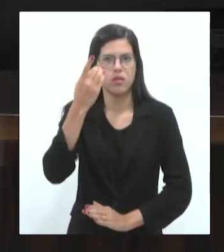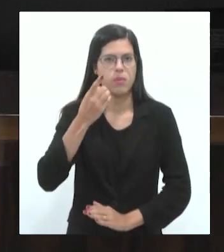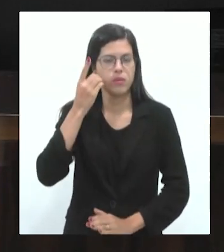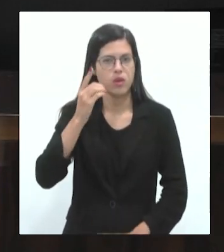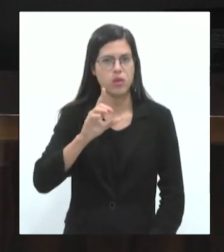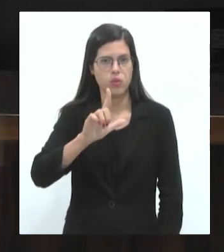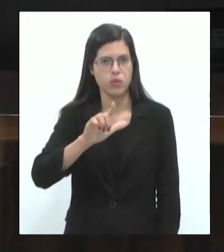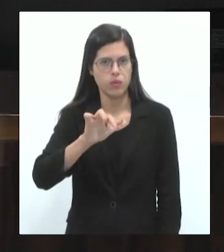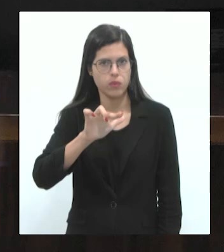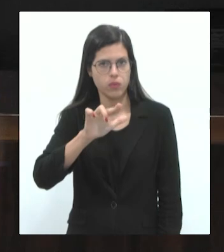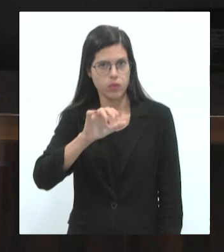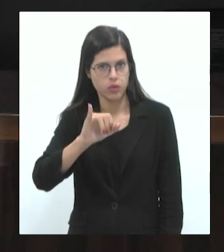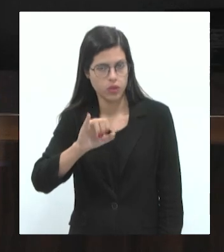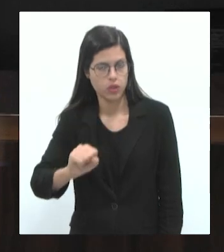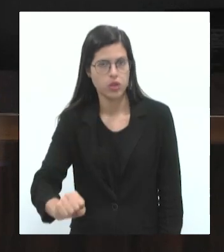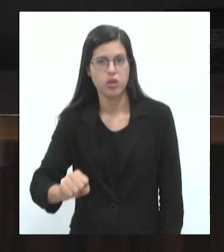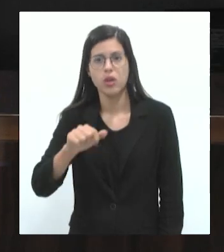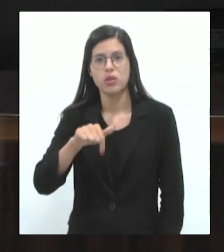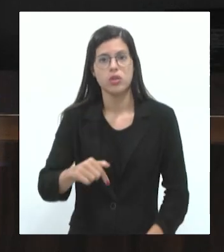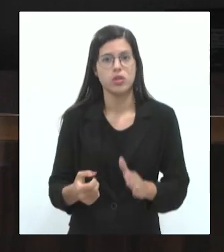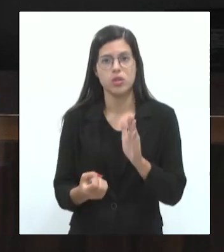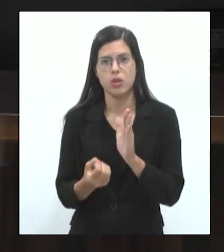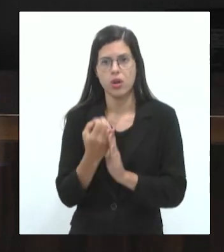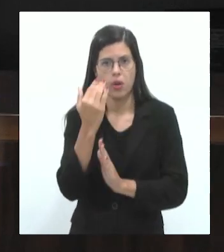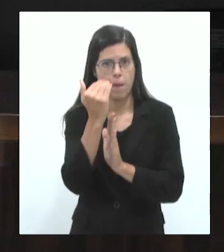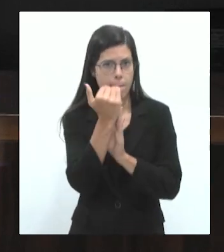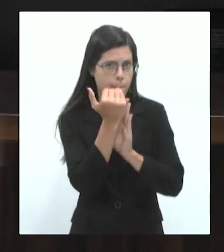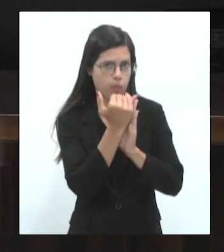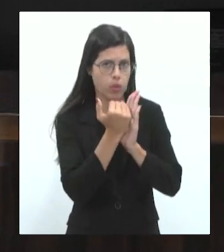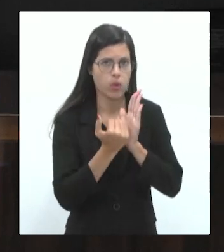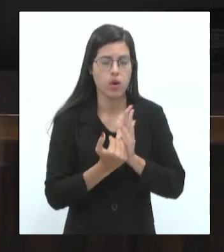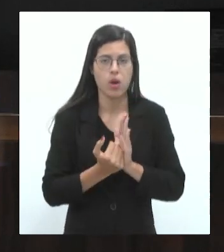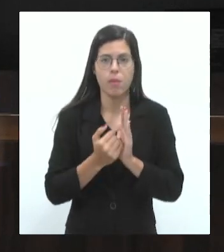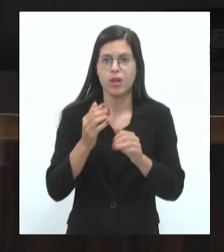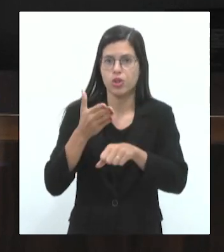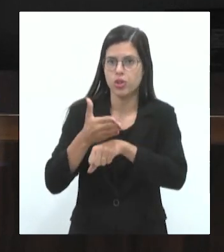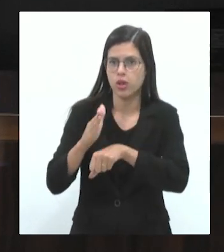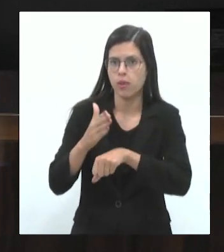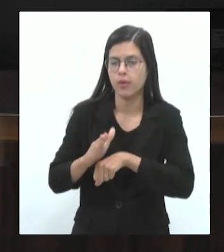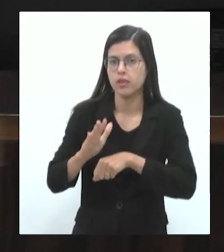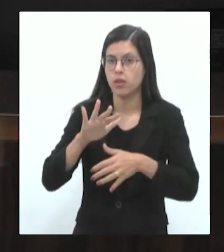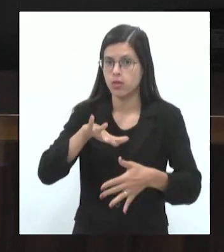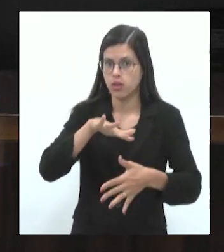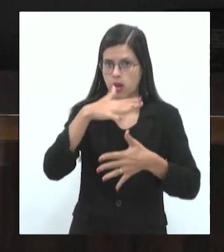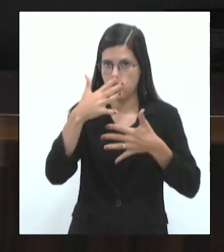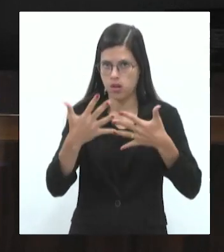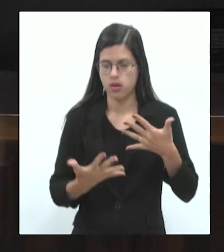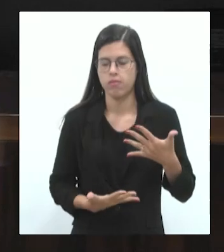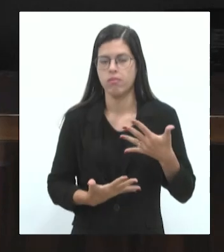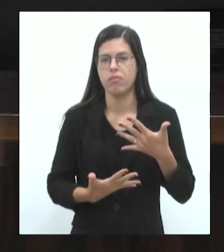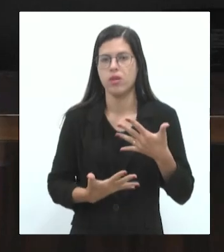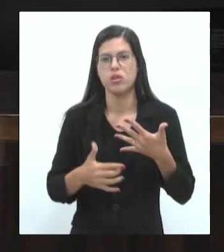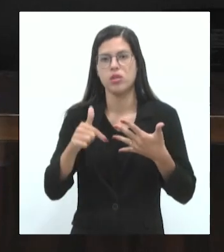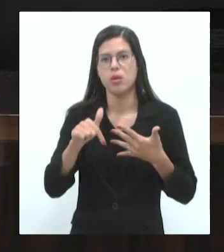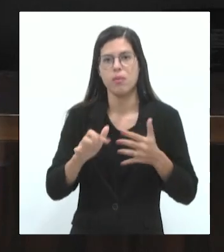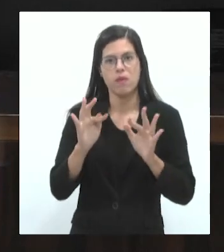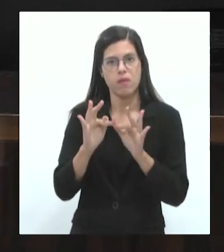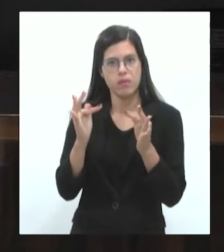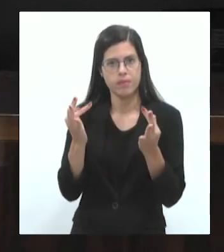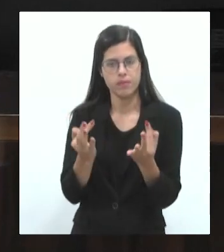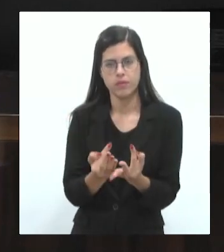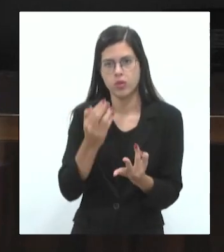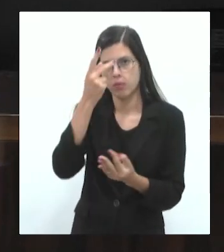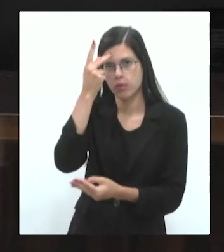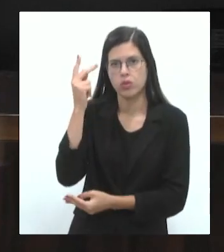Cláudio Ribeiro, que institui o programa de capacitação em língua brasileira de sinais, Libras, para familiares de